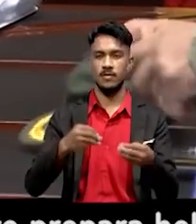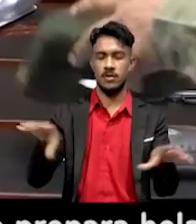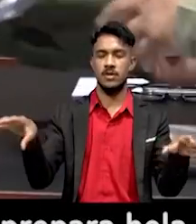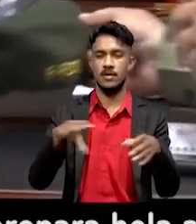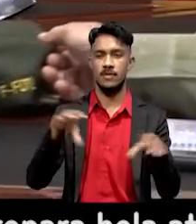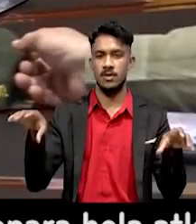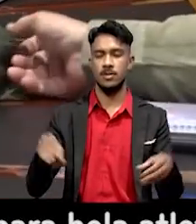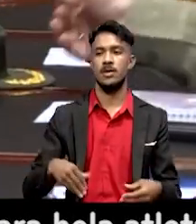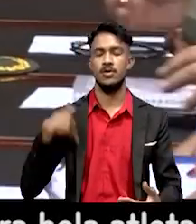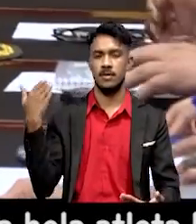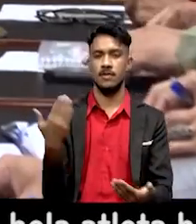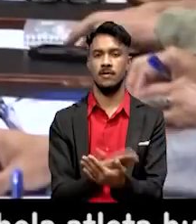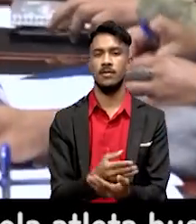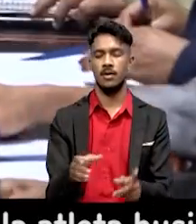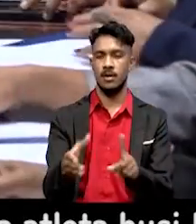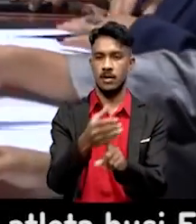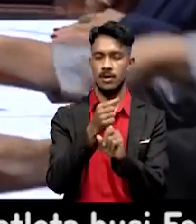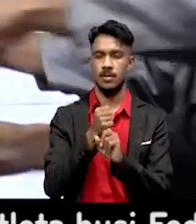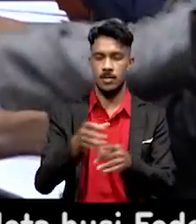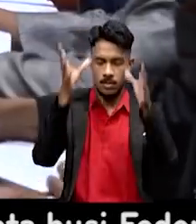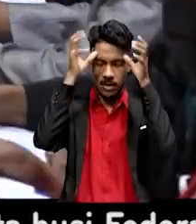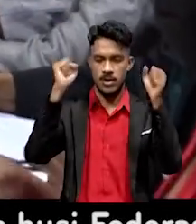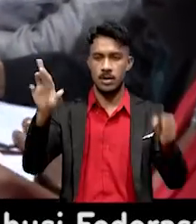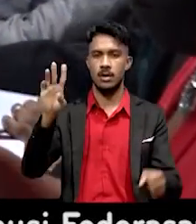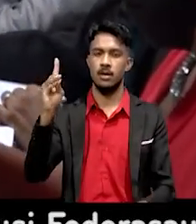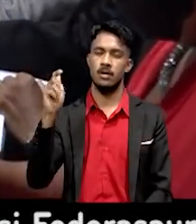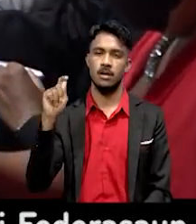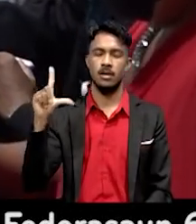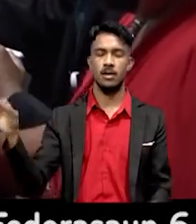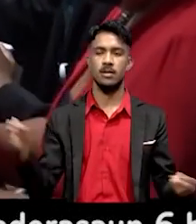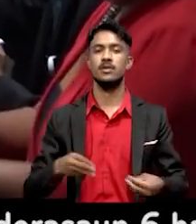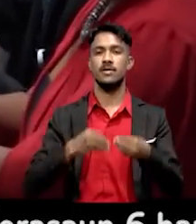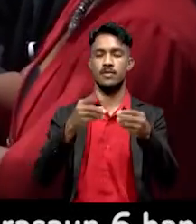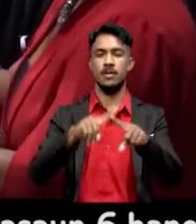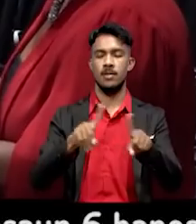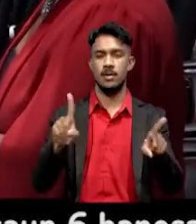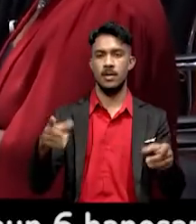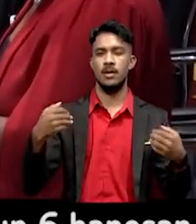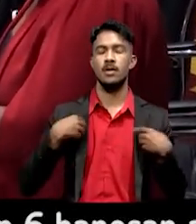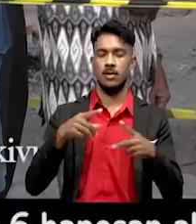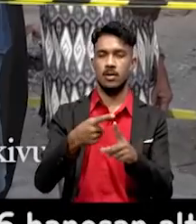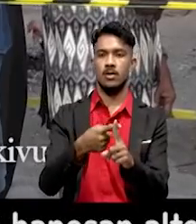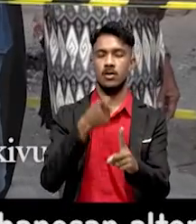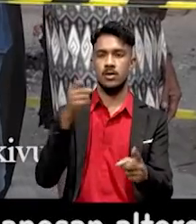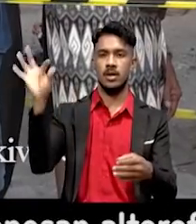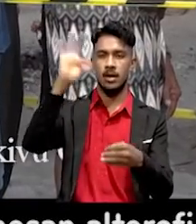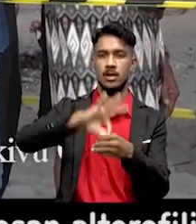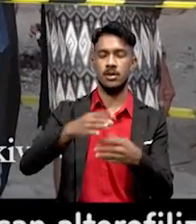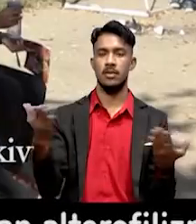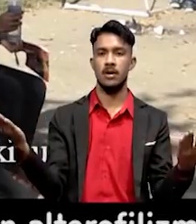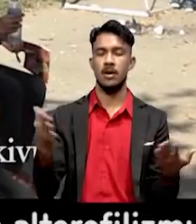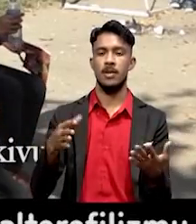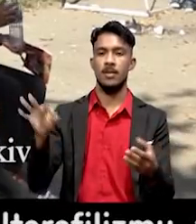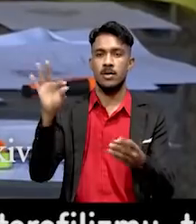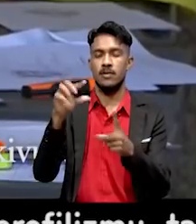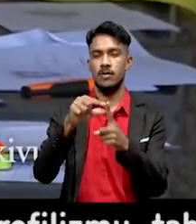fon, tambatu sai presidente da República la os entrega deit, mai be li husi eleição nebe votos fo